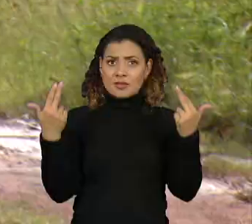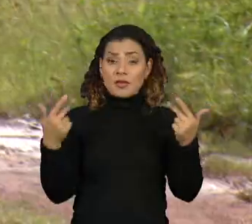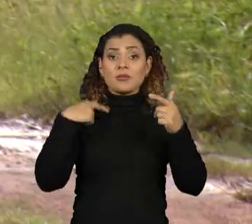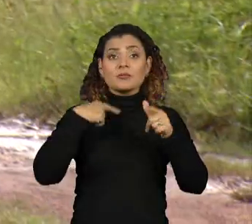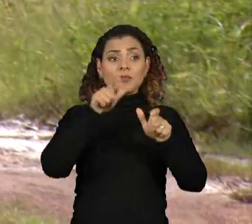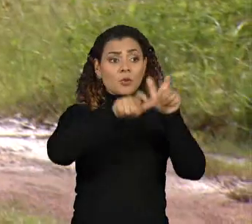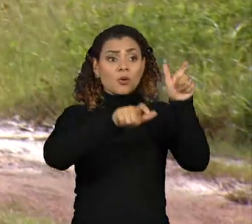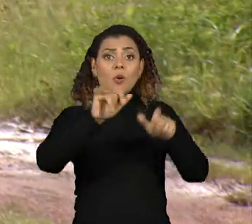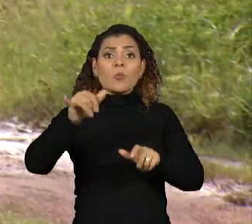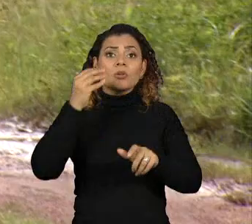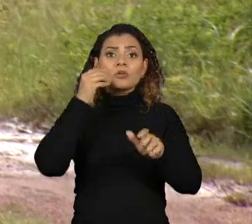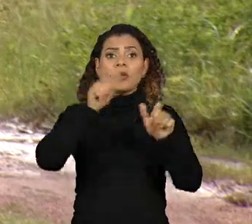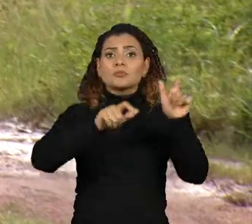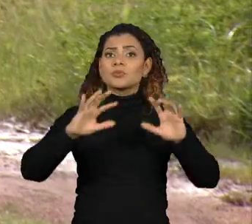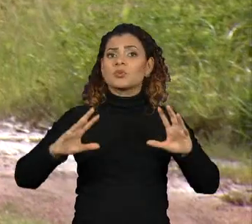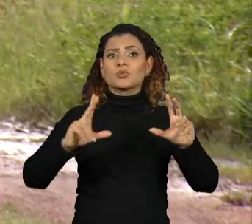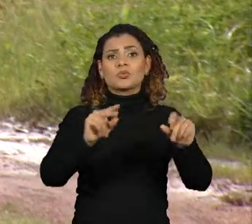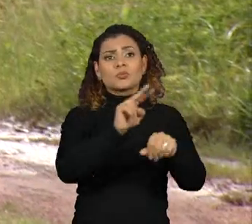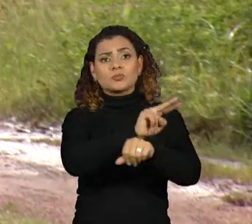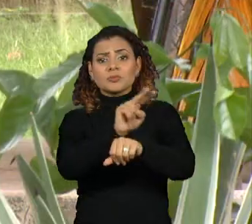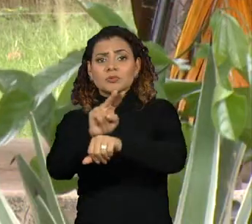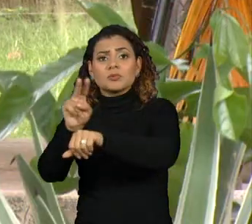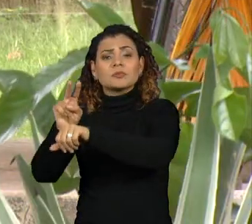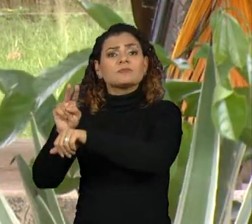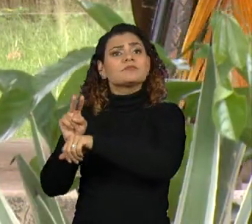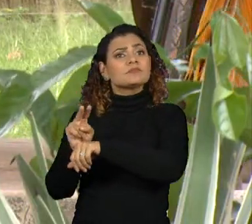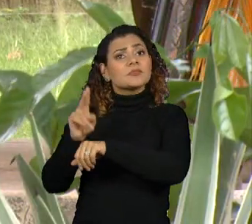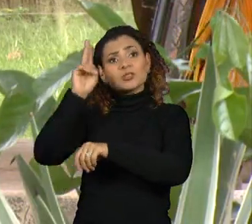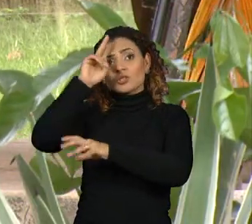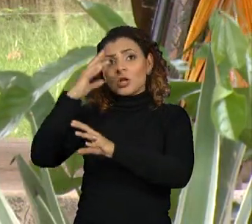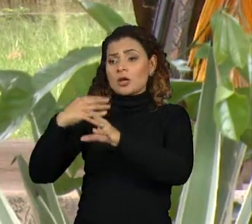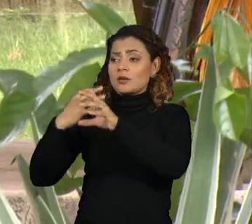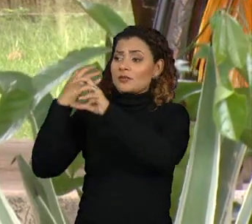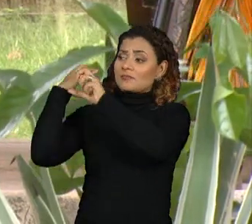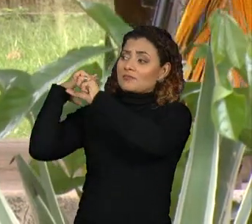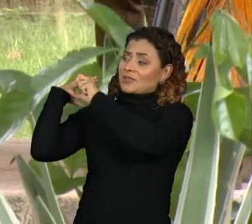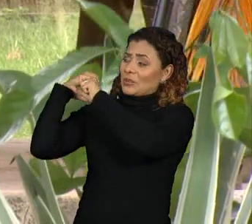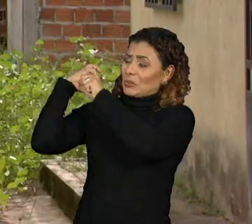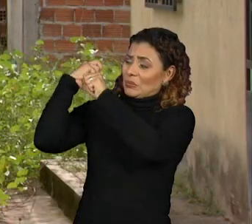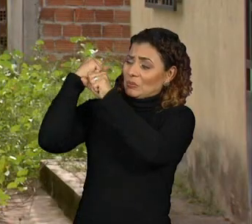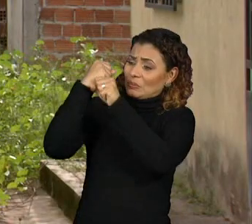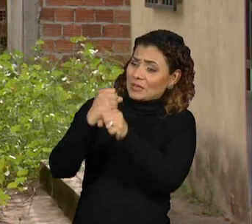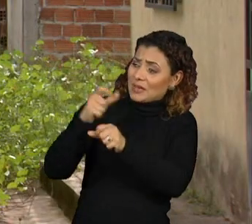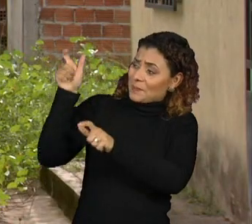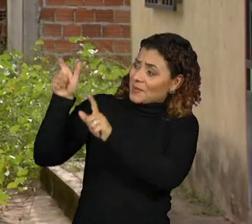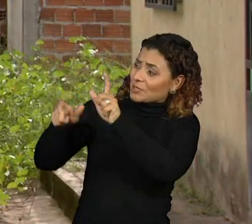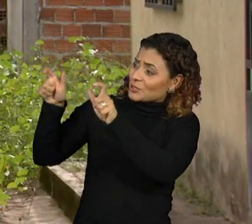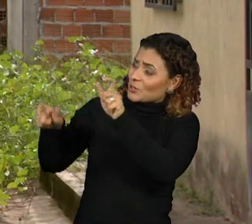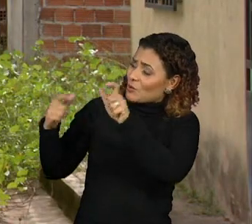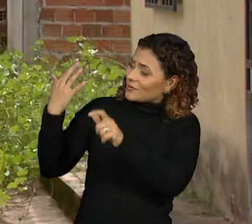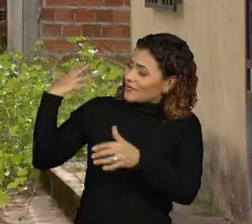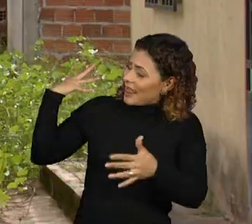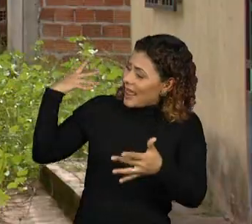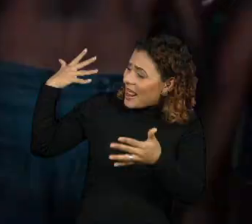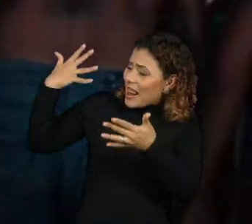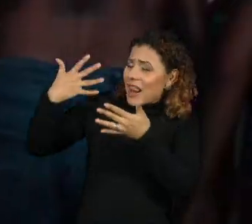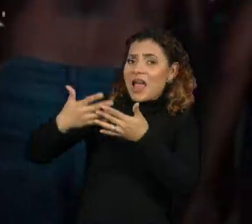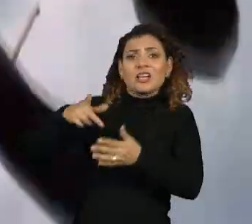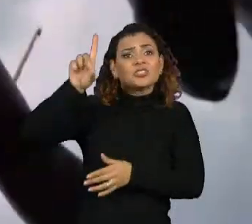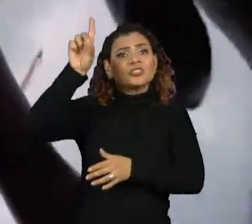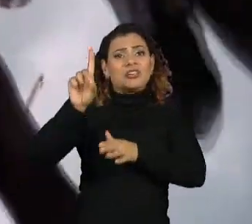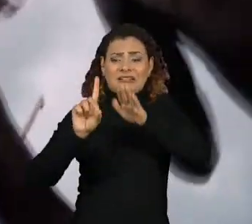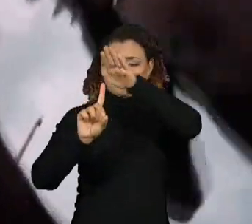e a gente precisa preservar aqueles que historicamente foram expoliados dos seus